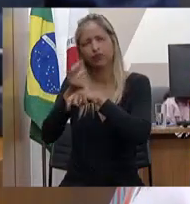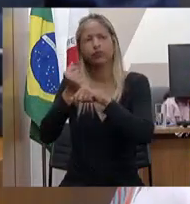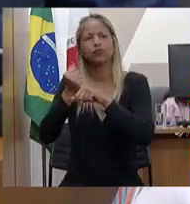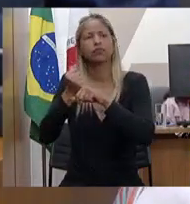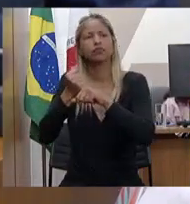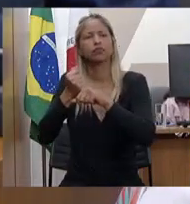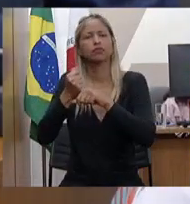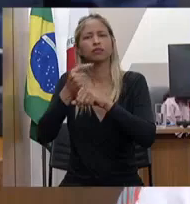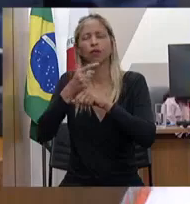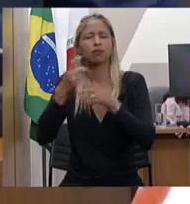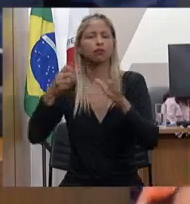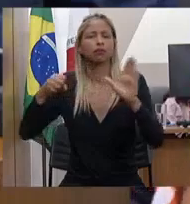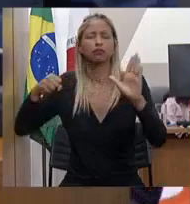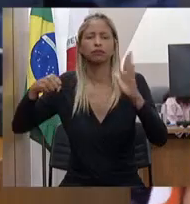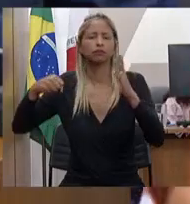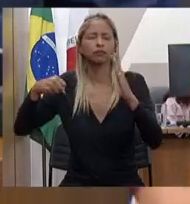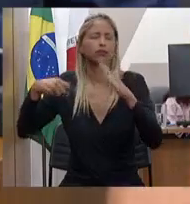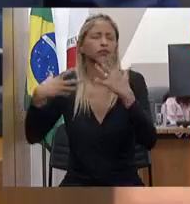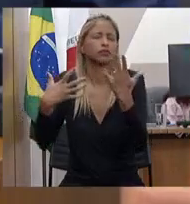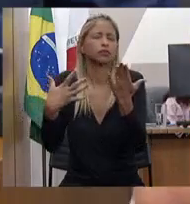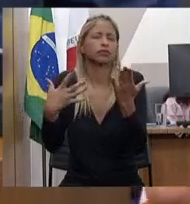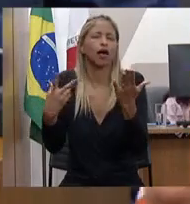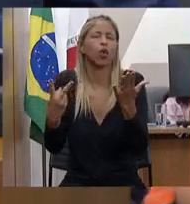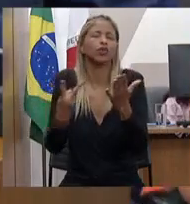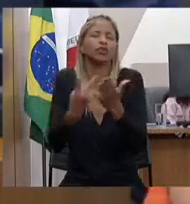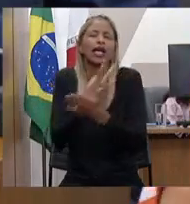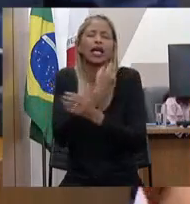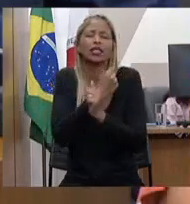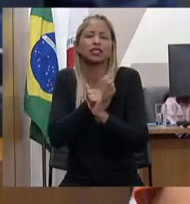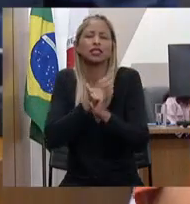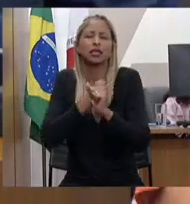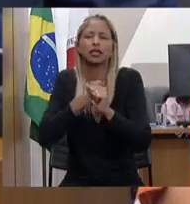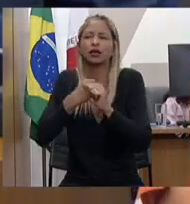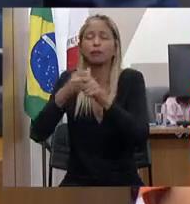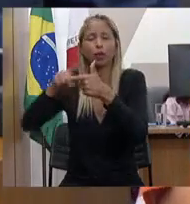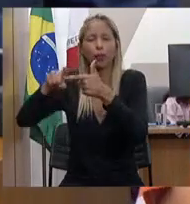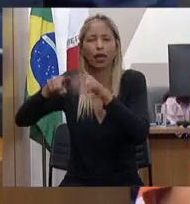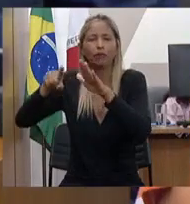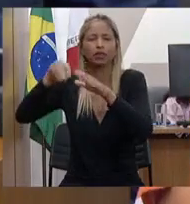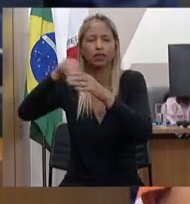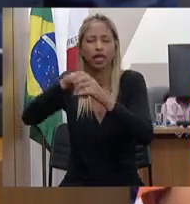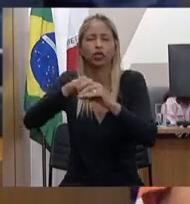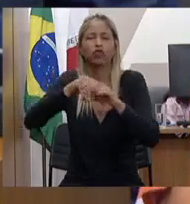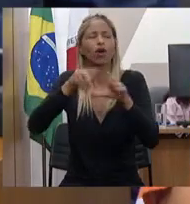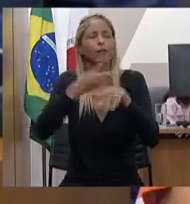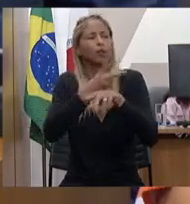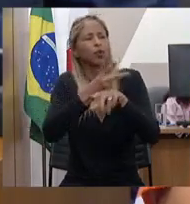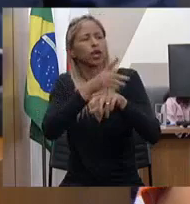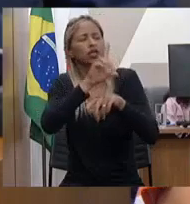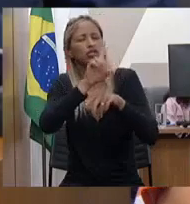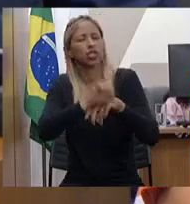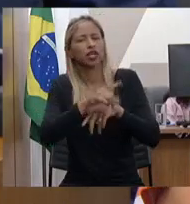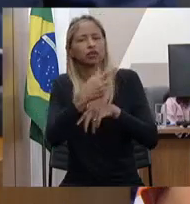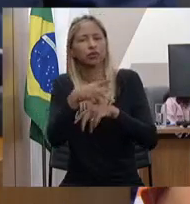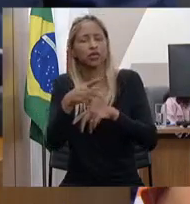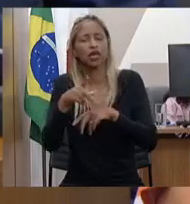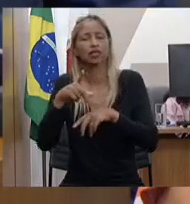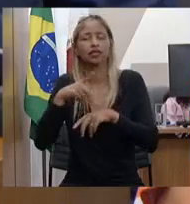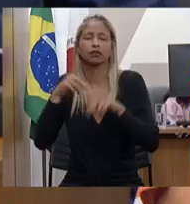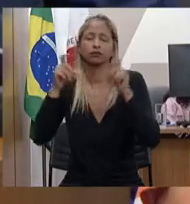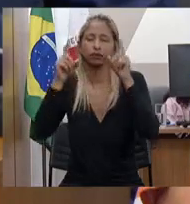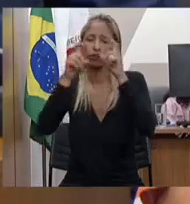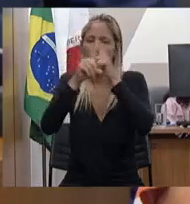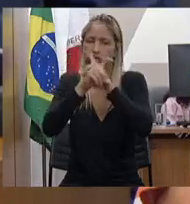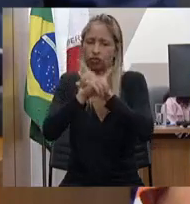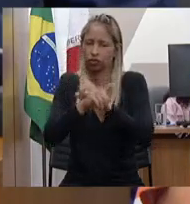sofre seu acidente do trabalho e vá procurar o seu direito ele tem uma dificuldade